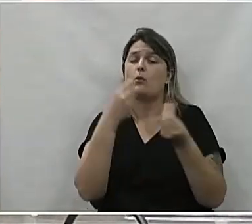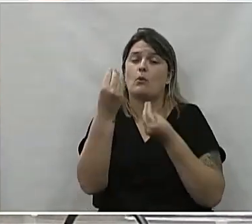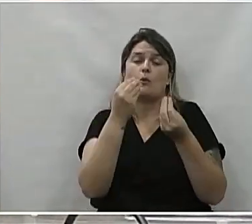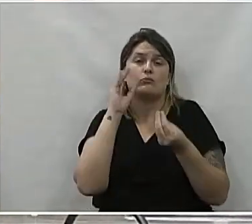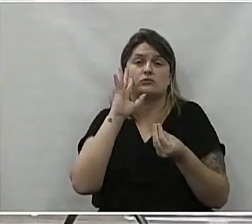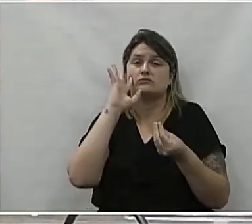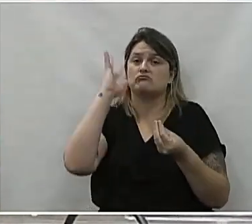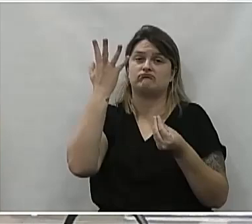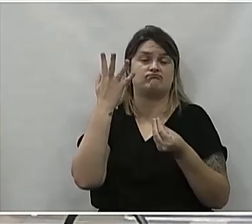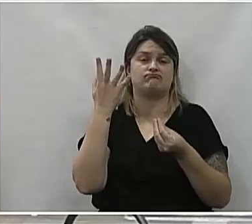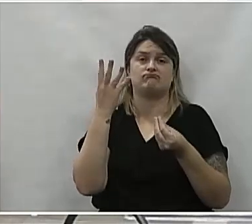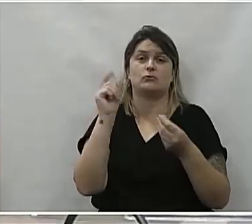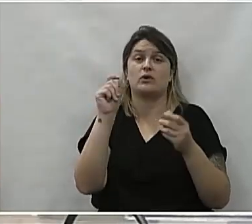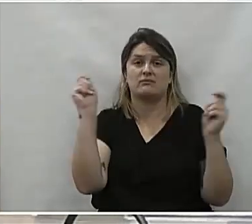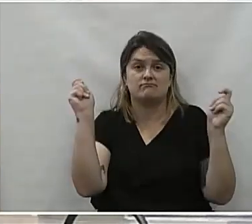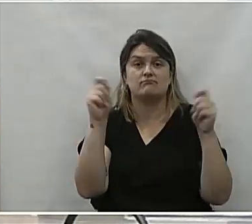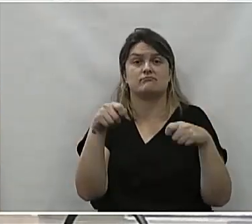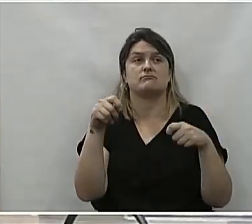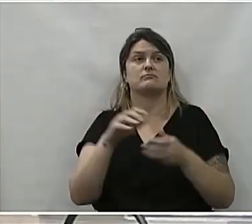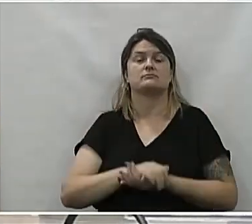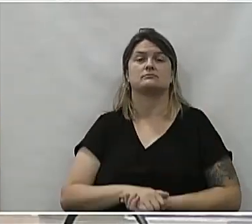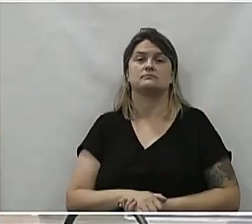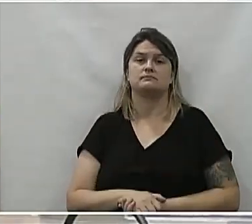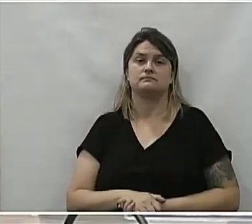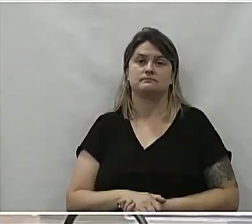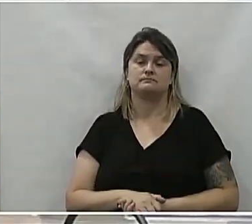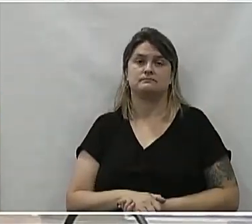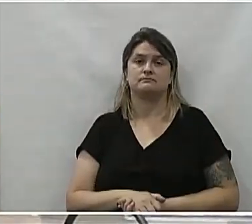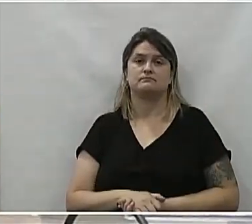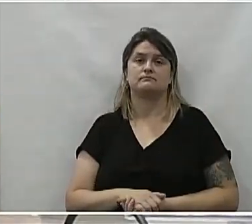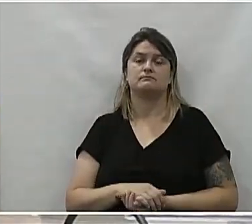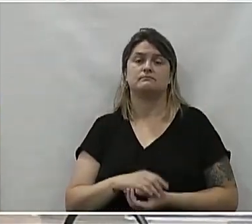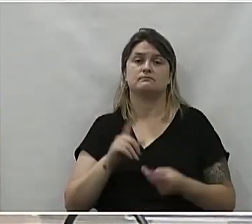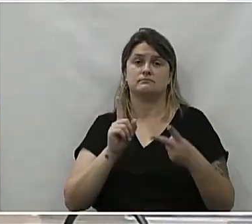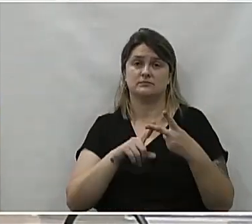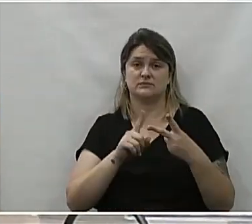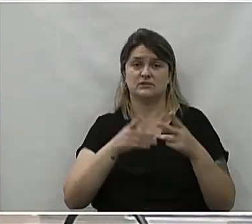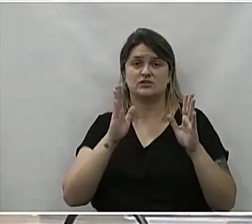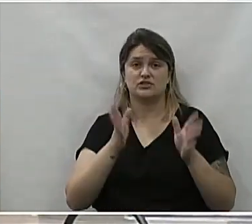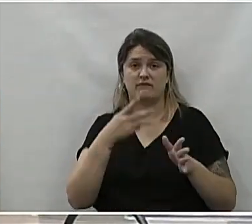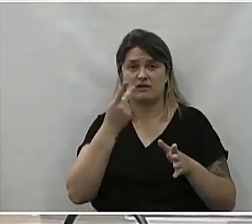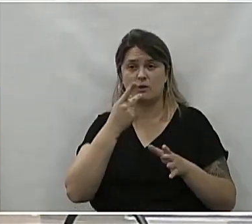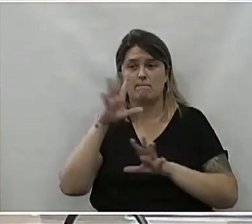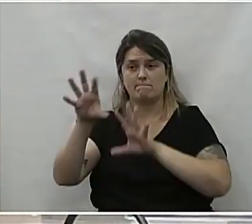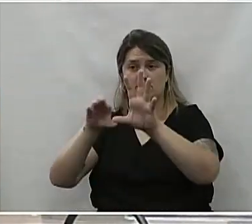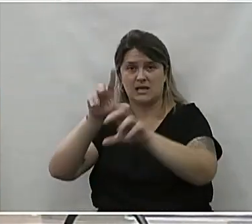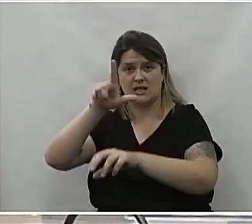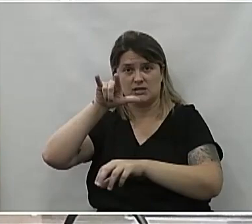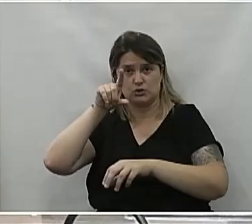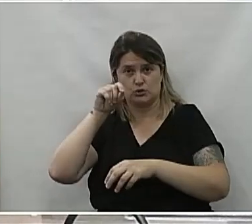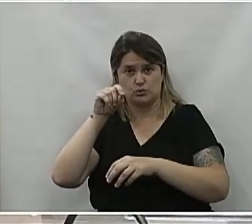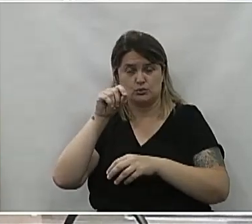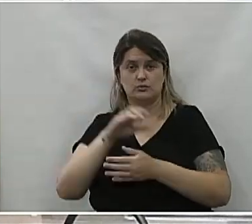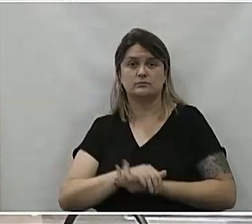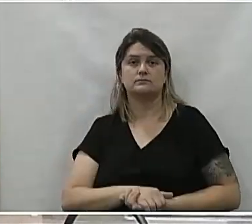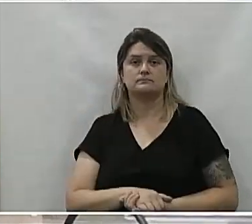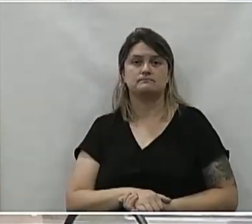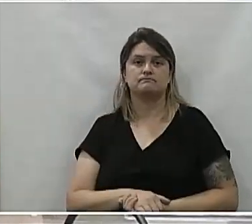soluções Que sejam viáveis Para o município Outra questão Como já foi comentado A coleta de lixo Em nossa cidade